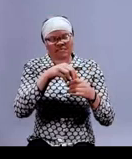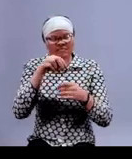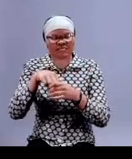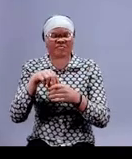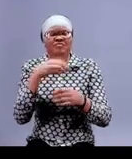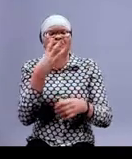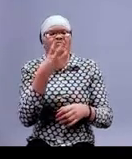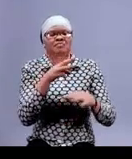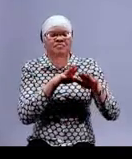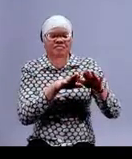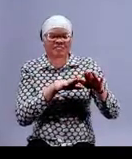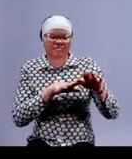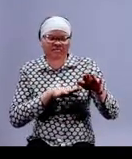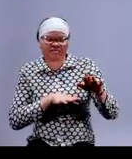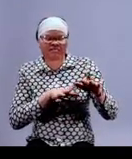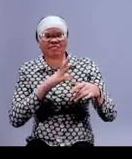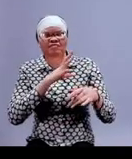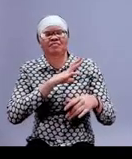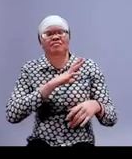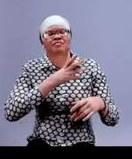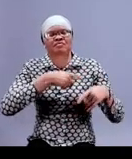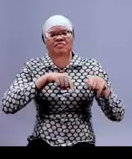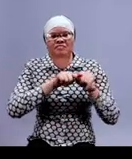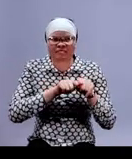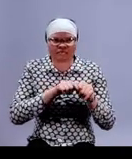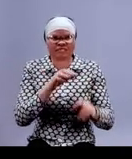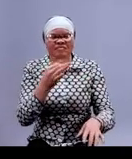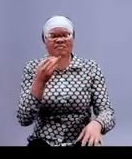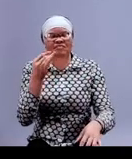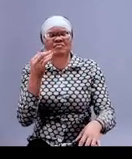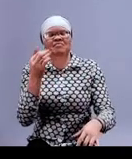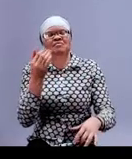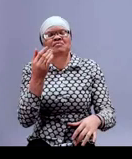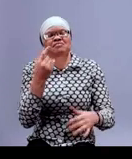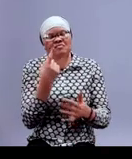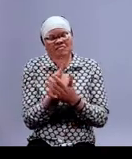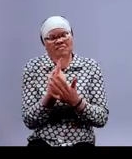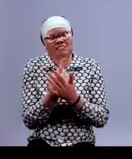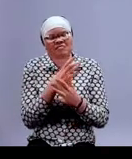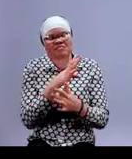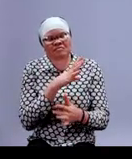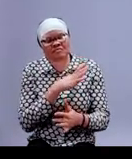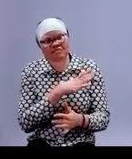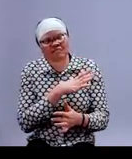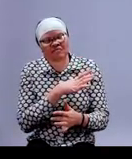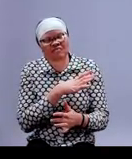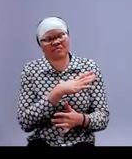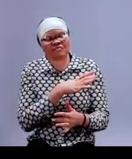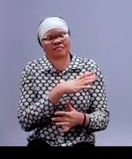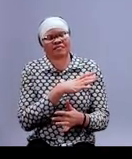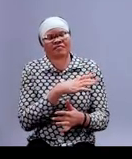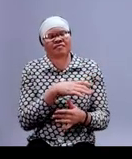cada fila tenha o mesmo número de Cajueiros quantos deve ter cada fila